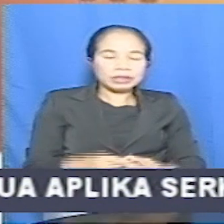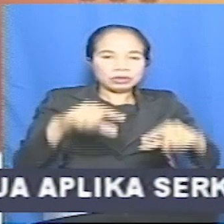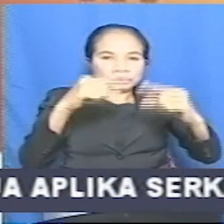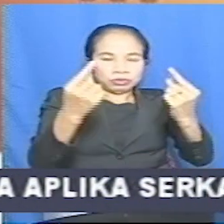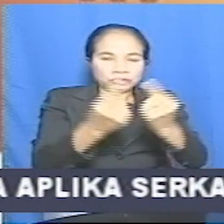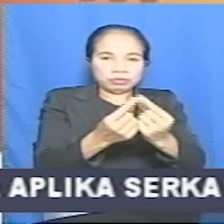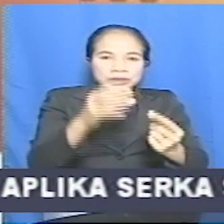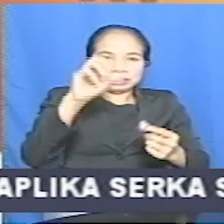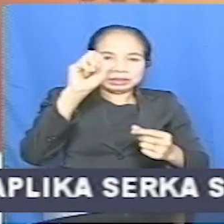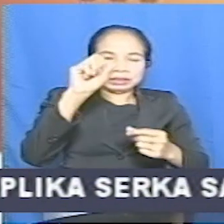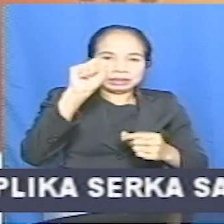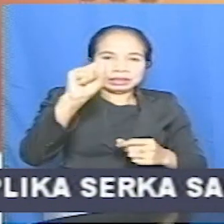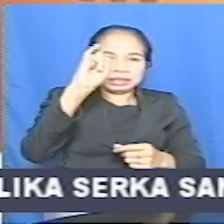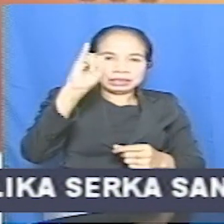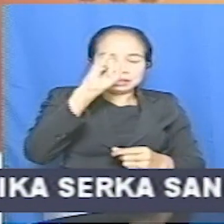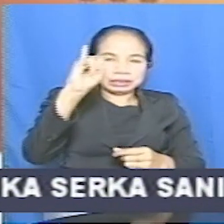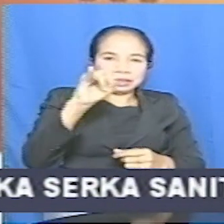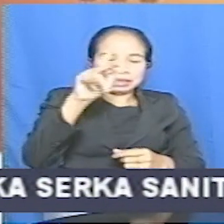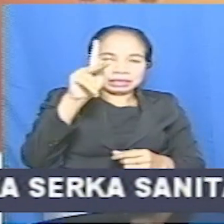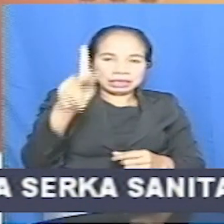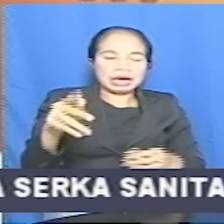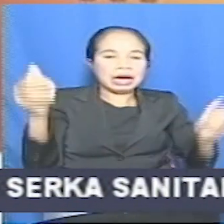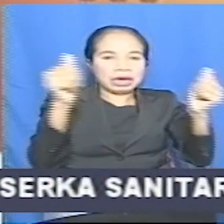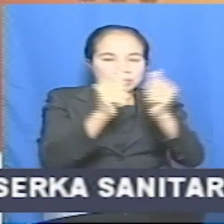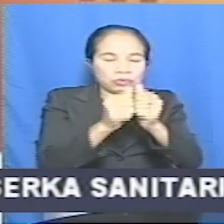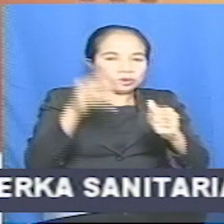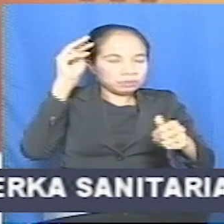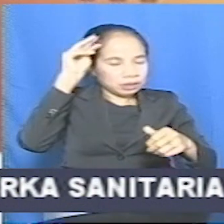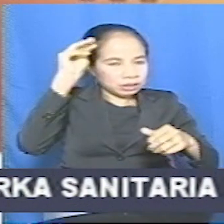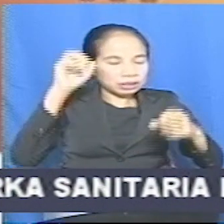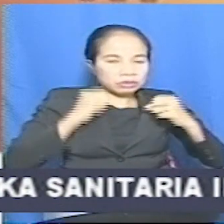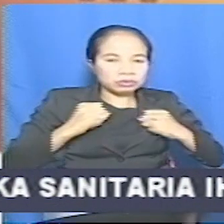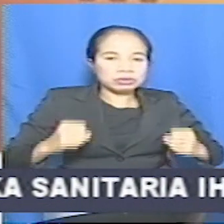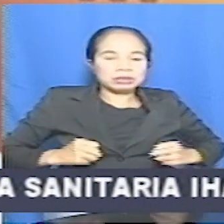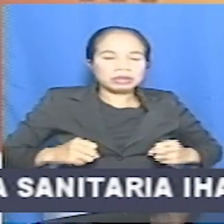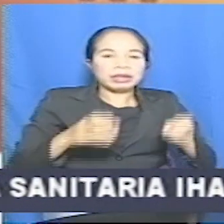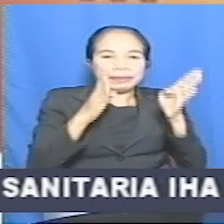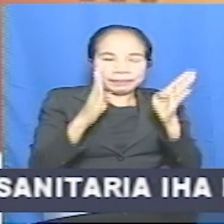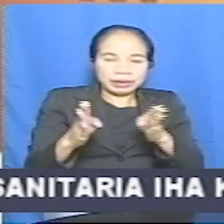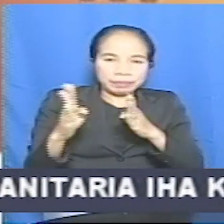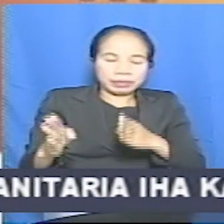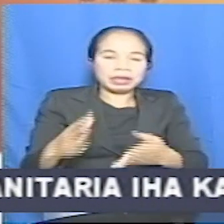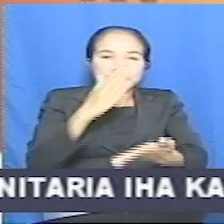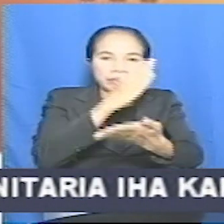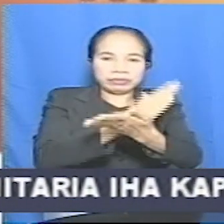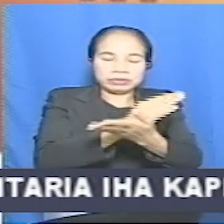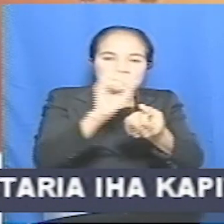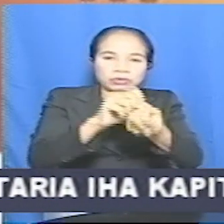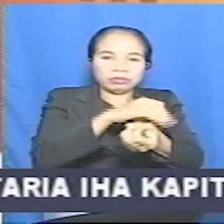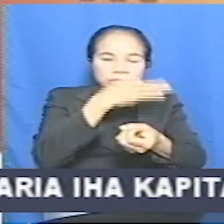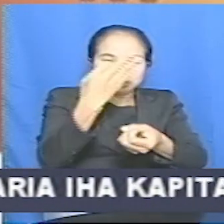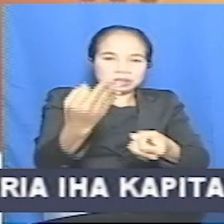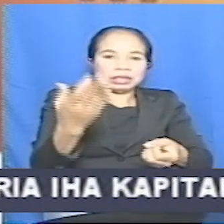Aqui passa a situação, centro integrados estão no crise, Ramuto com o Ministério da Saúde prepara para a mitigação na prevenção COVID-19,